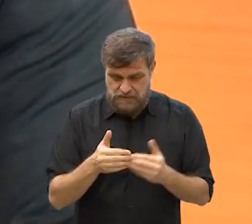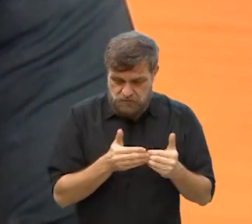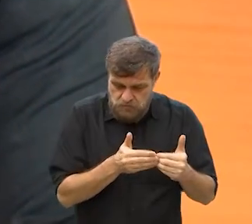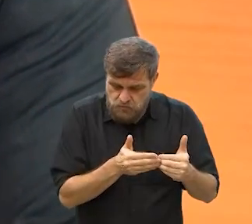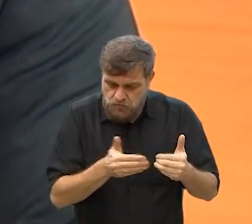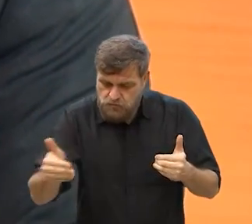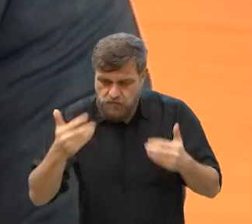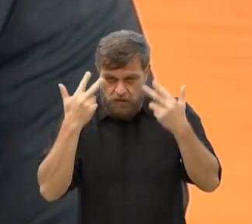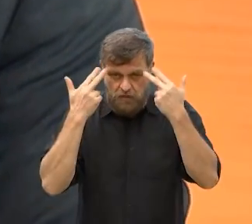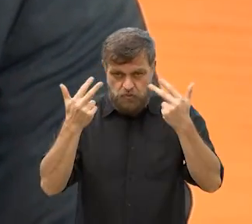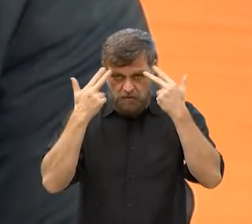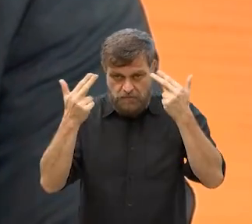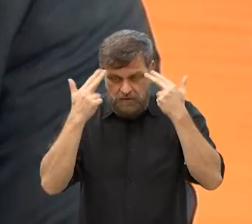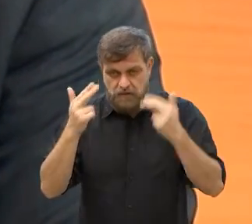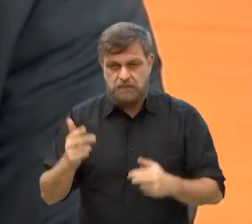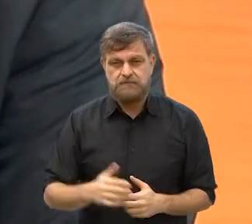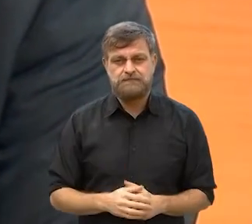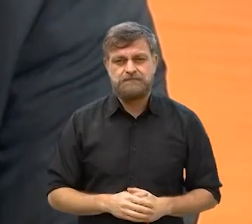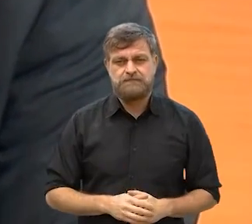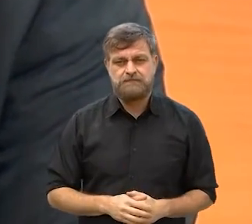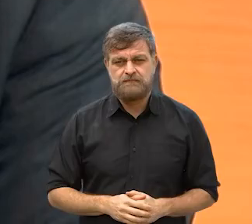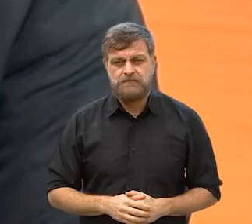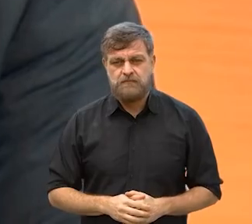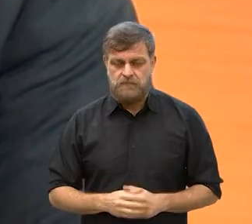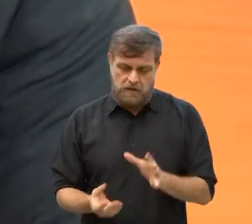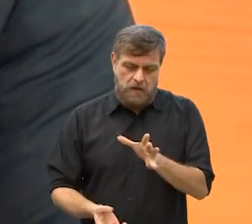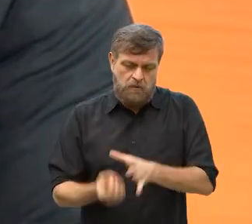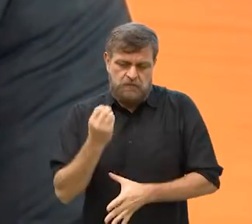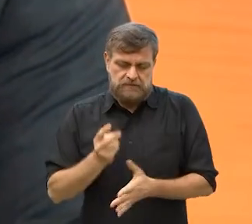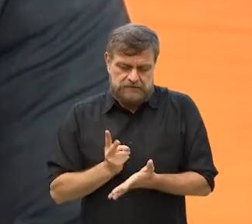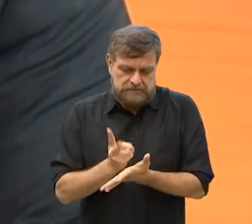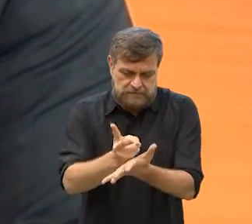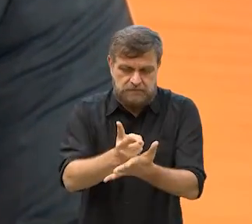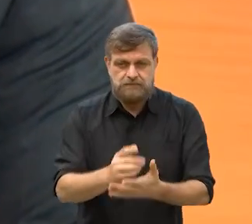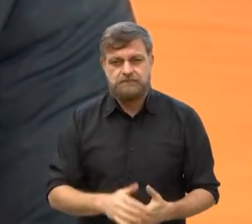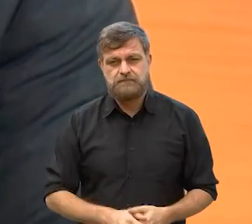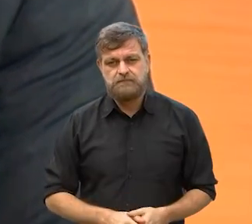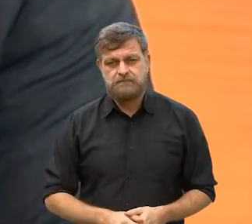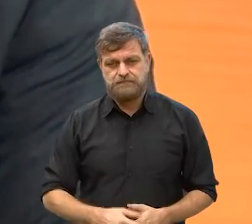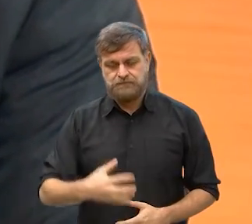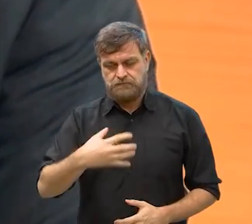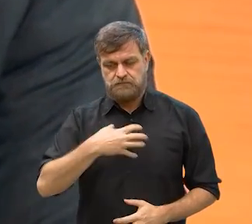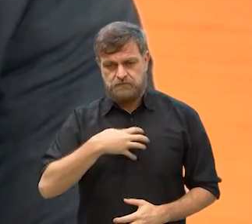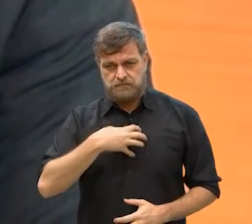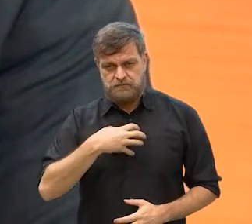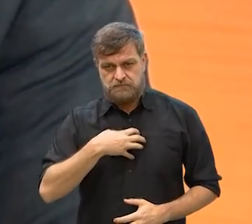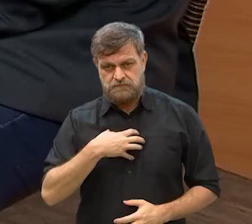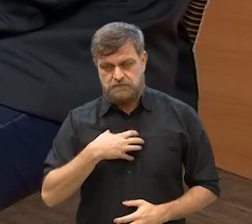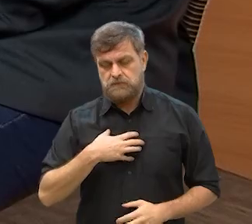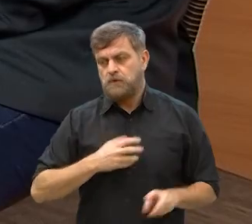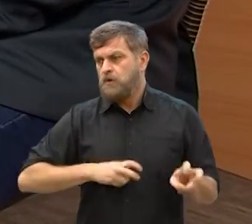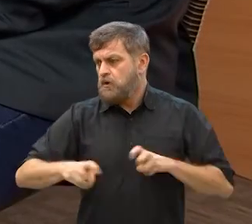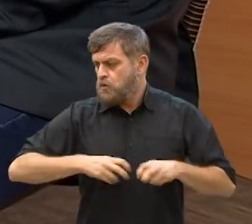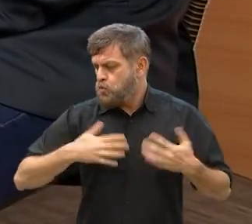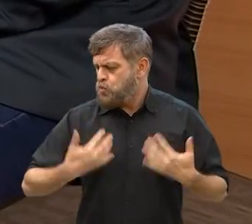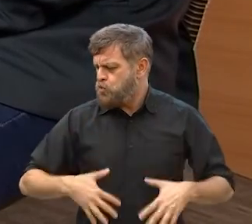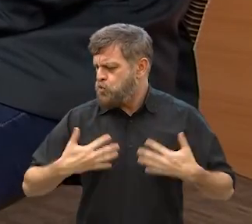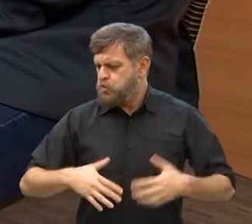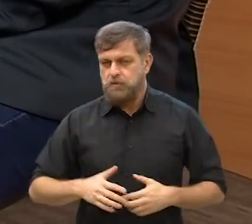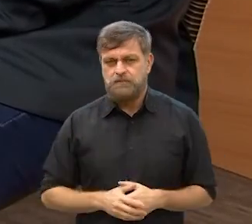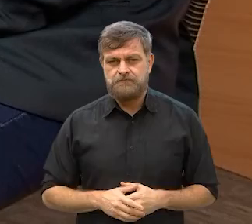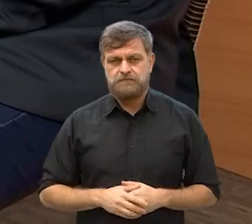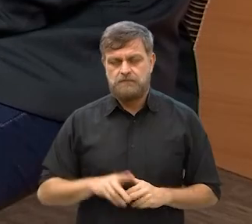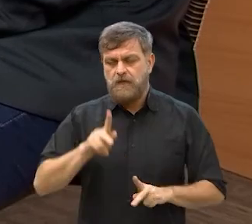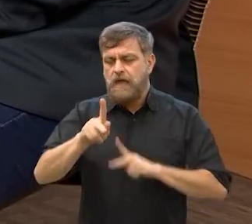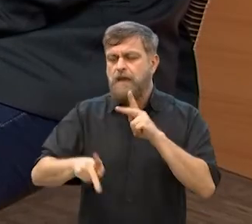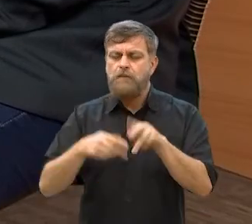dentro da normalidade que acontece e, de uma certa forma, é bem corrido mesmo. E como que está a